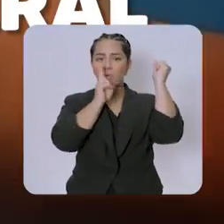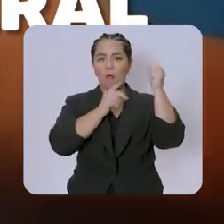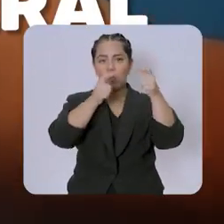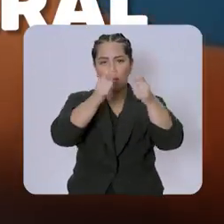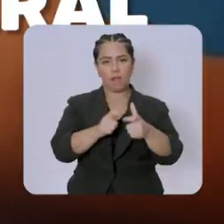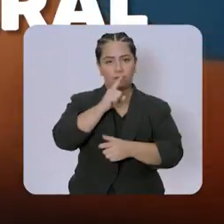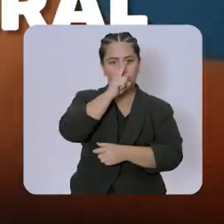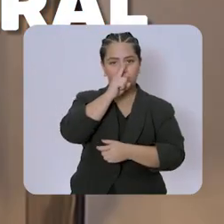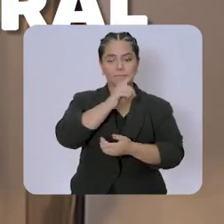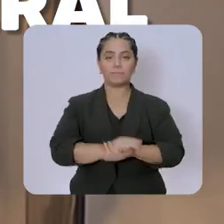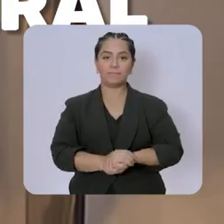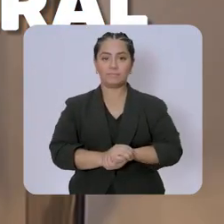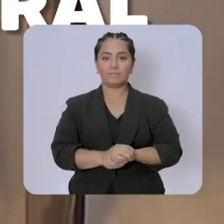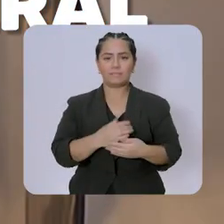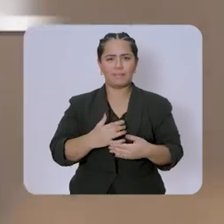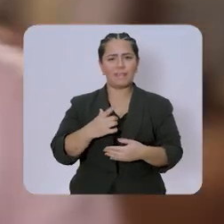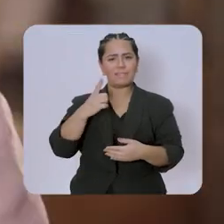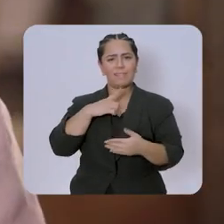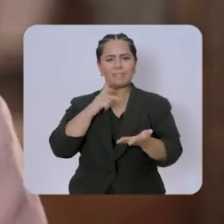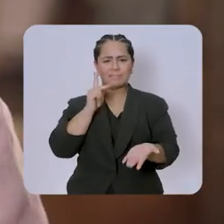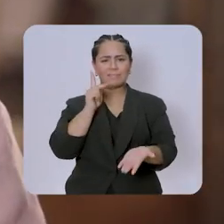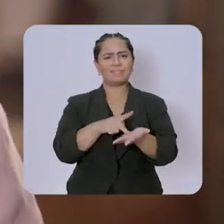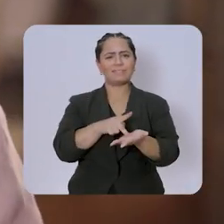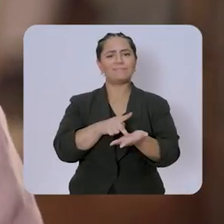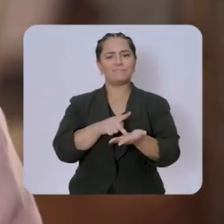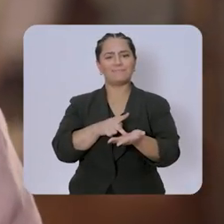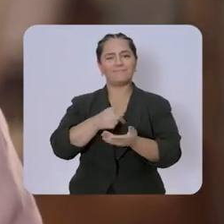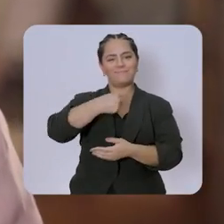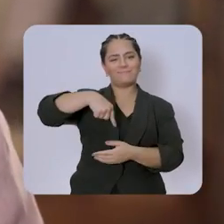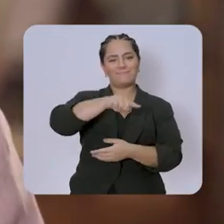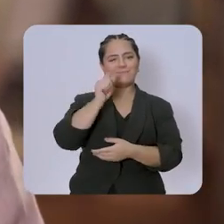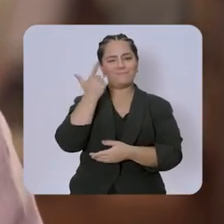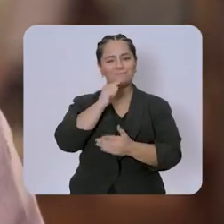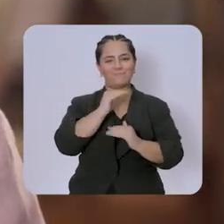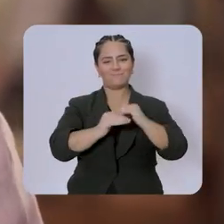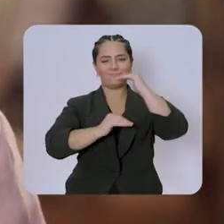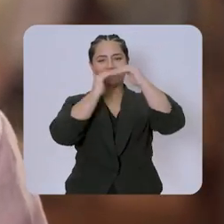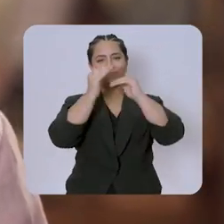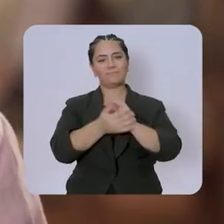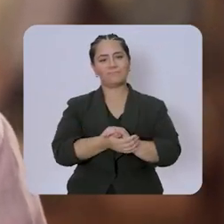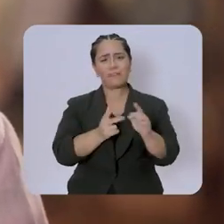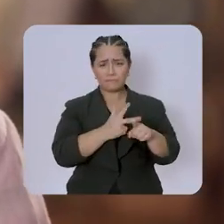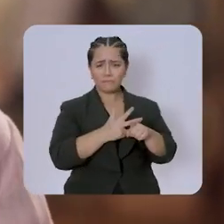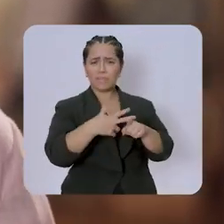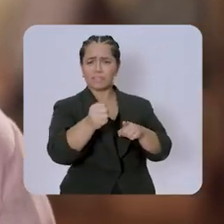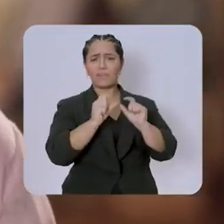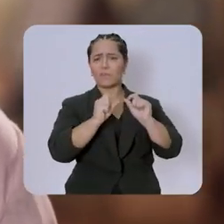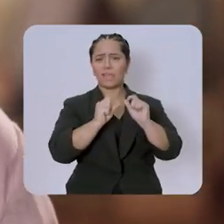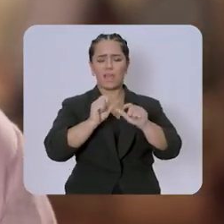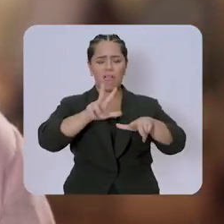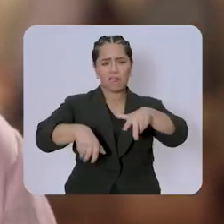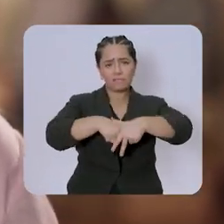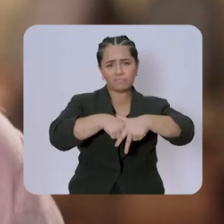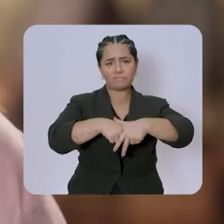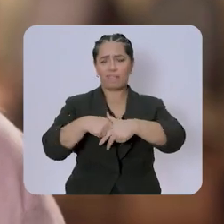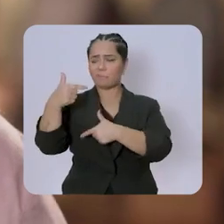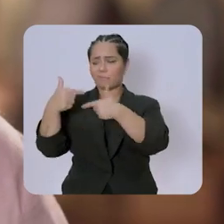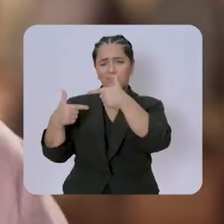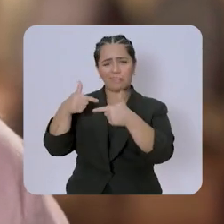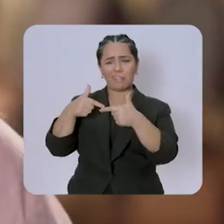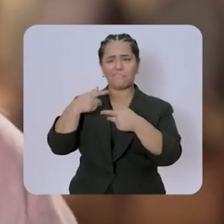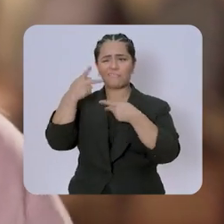do pânico nas áreas de maior risco. Eu tenho uma certeza, a gente vai vencer. Vai vencer a corrupção,